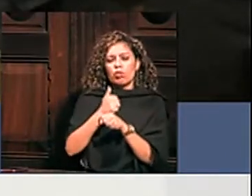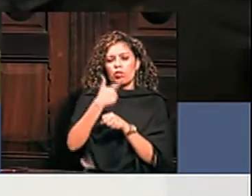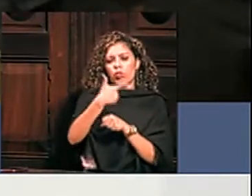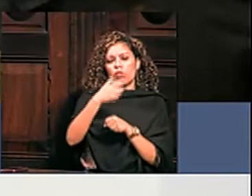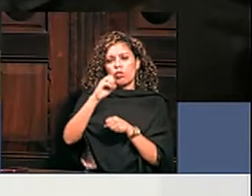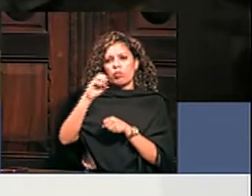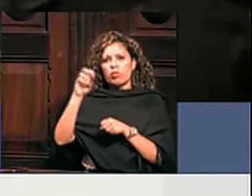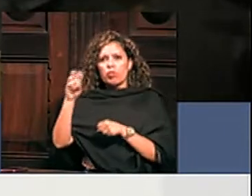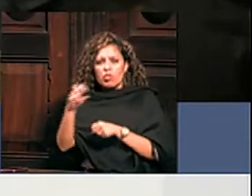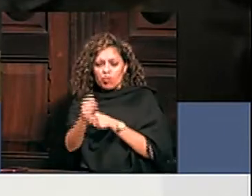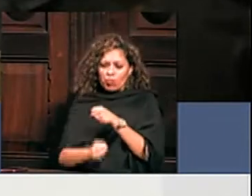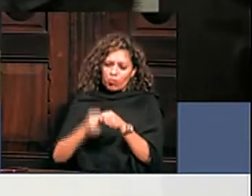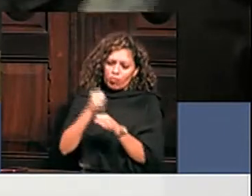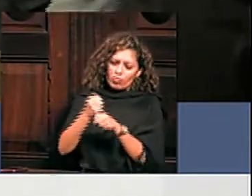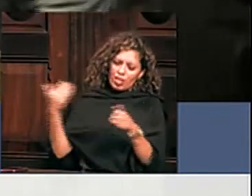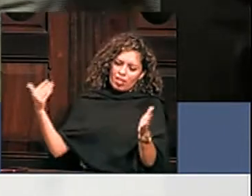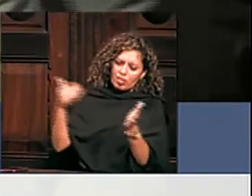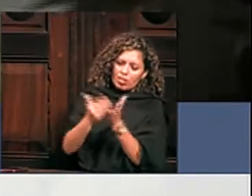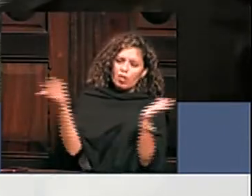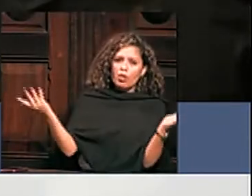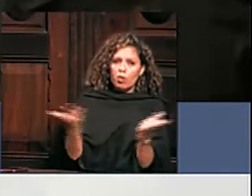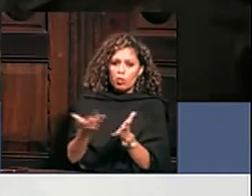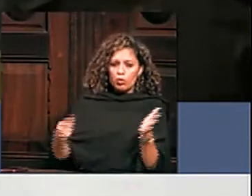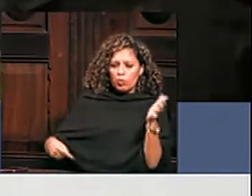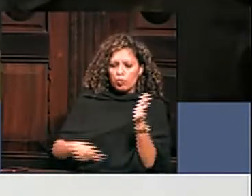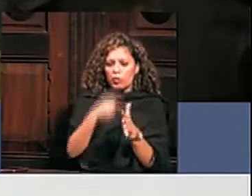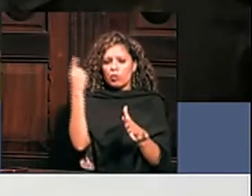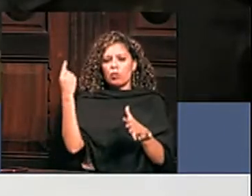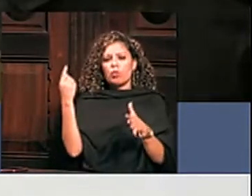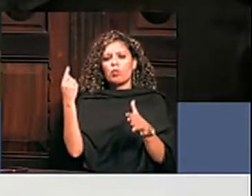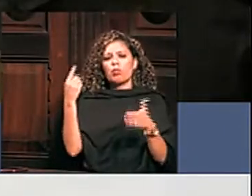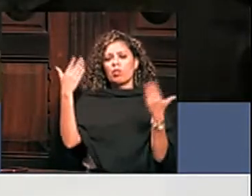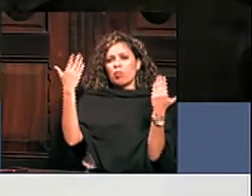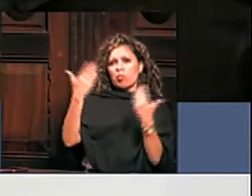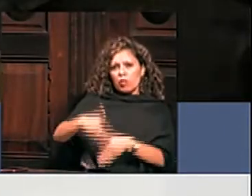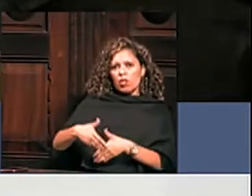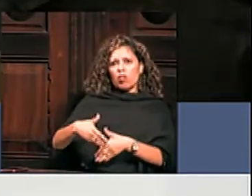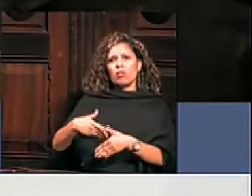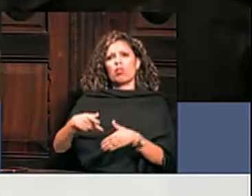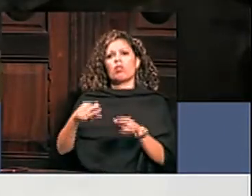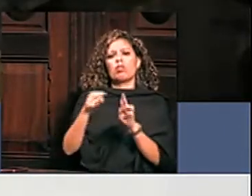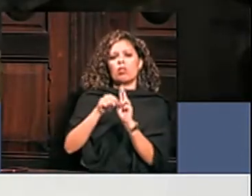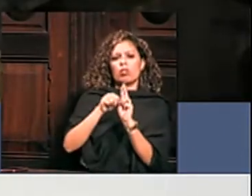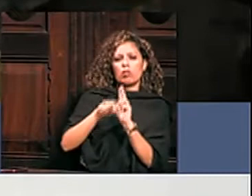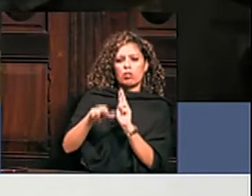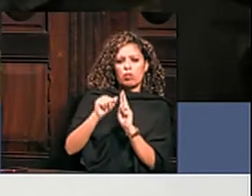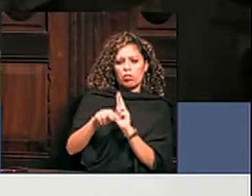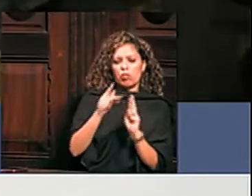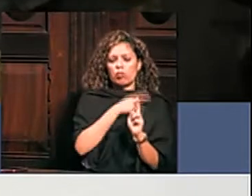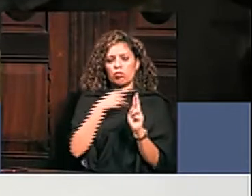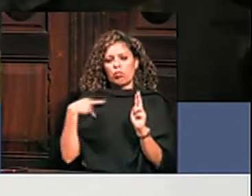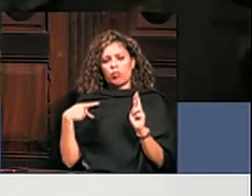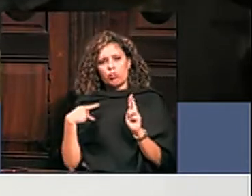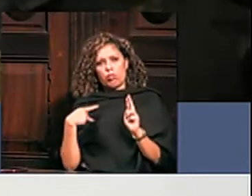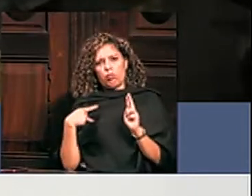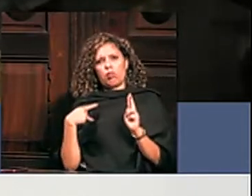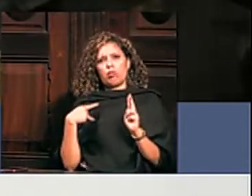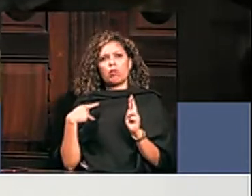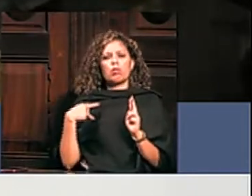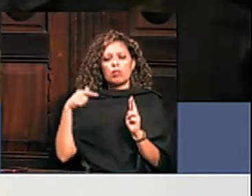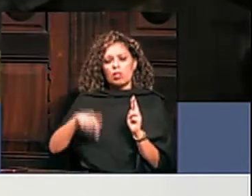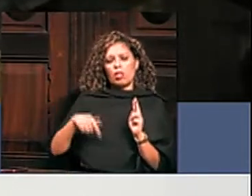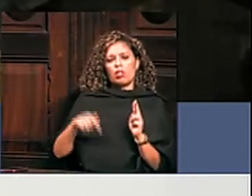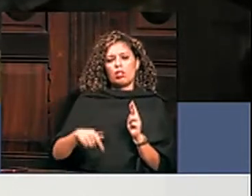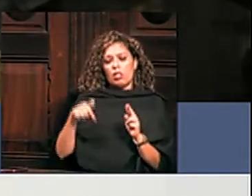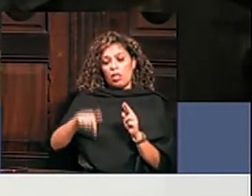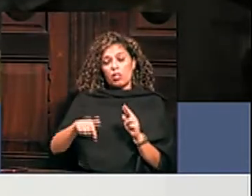Aqui conseguimos o primeiro concurso público da UESO. Aqui avançamos em algumas questões que dizem respeito